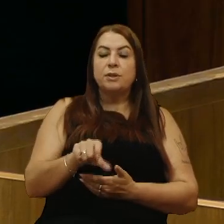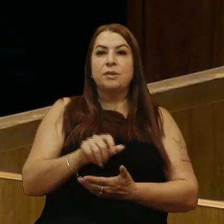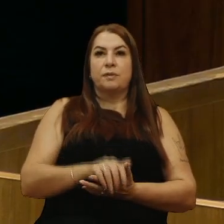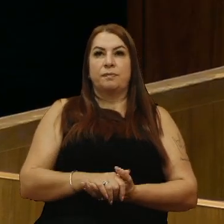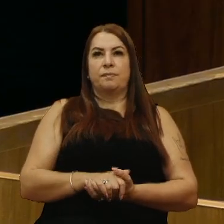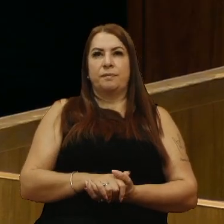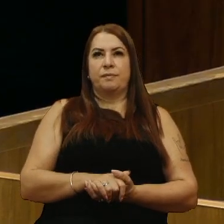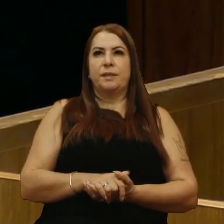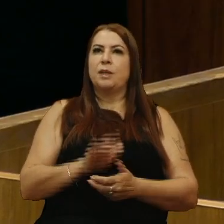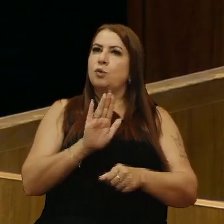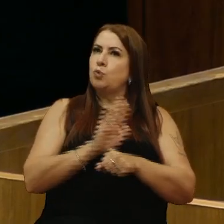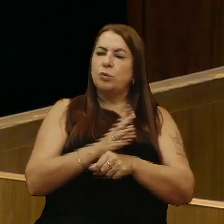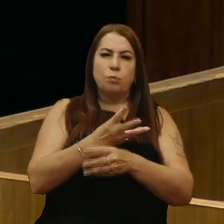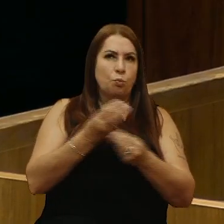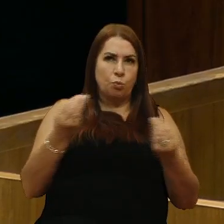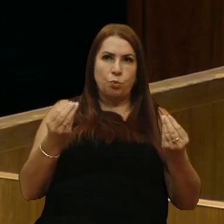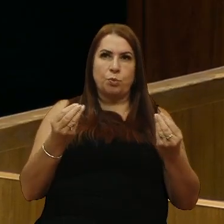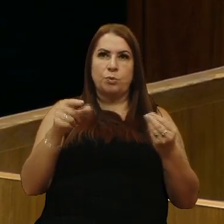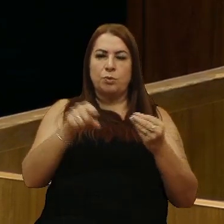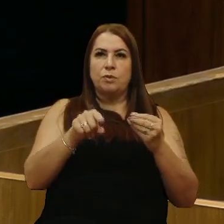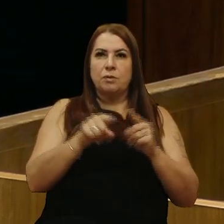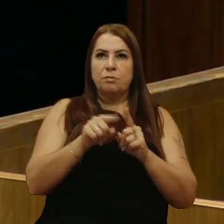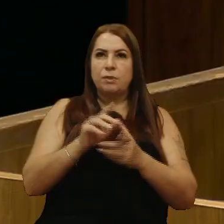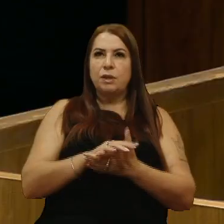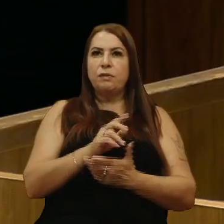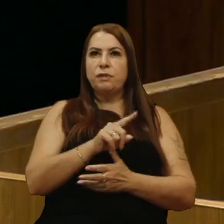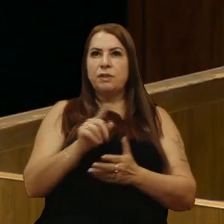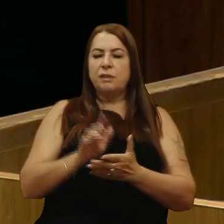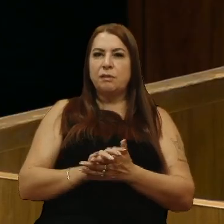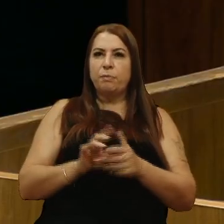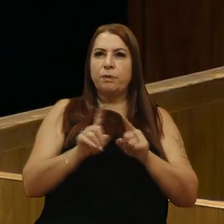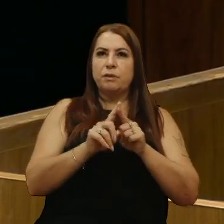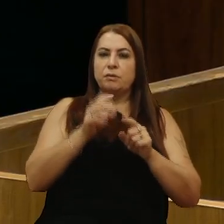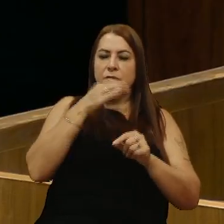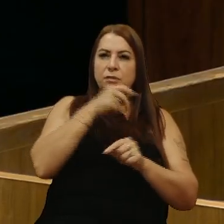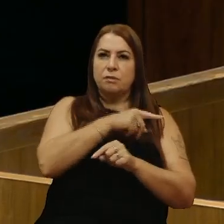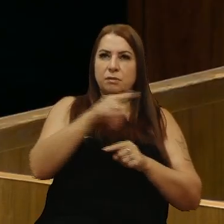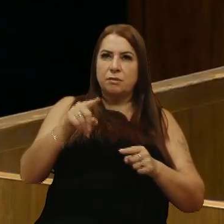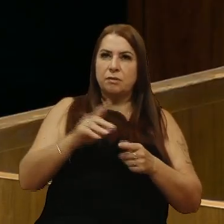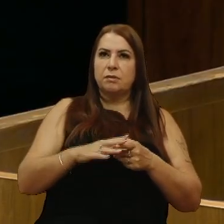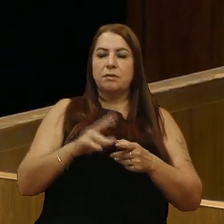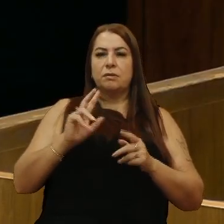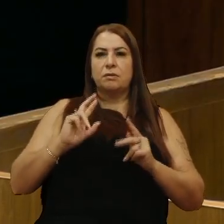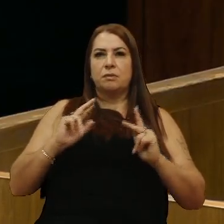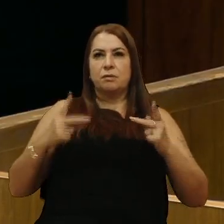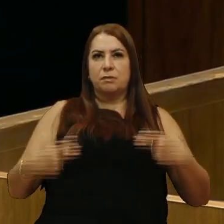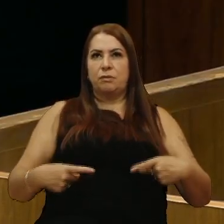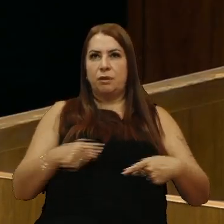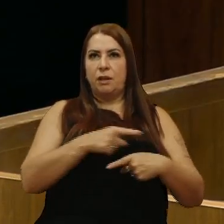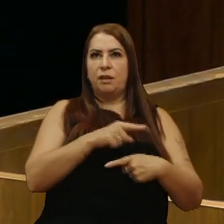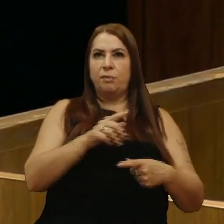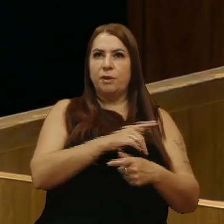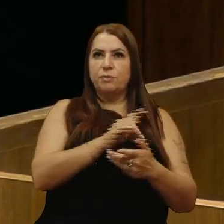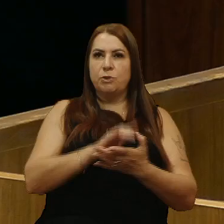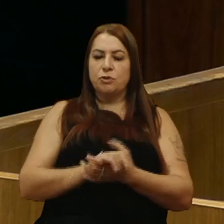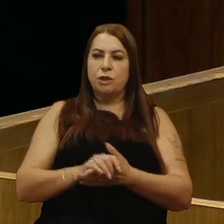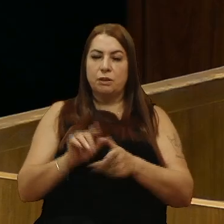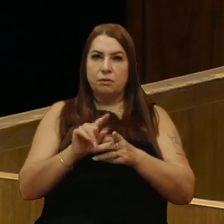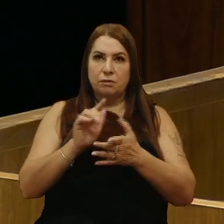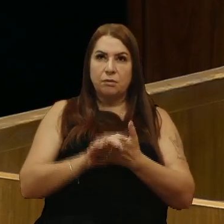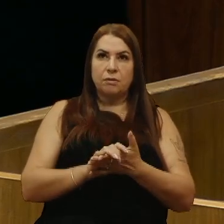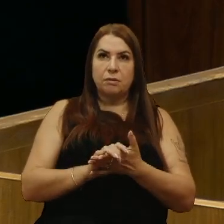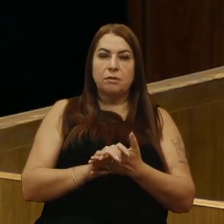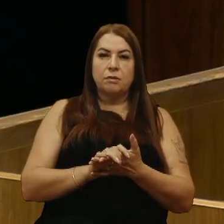que contribui muito para que a nossa Caxias seja uma Caxias mais humana, uma Caxias mais feliz, porque a pessoa,